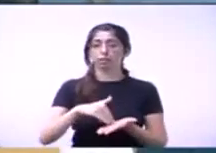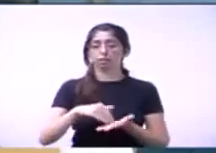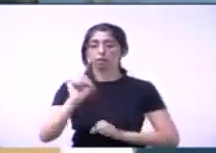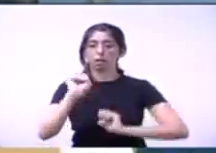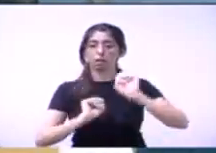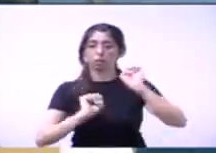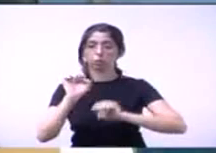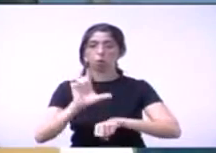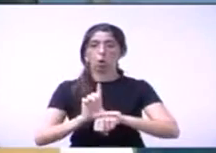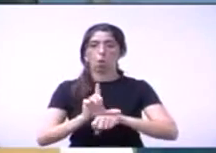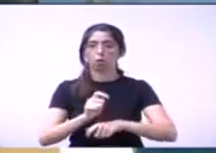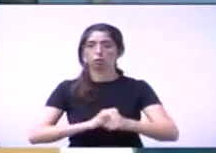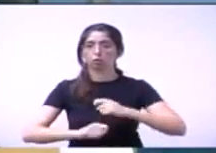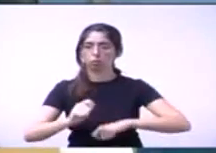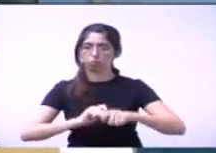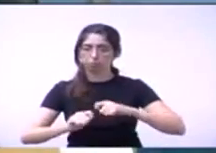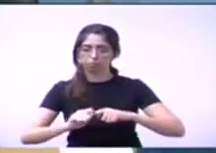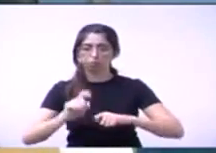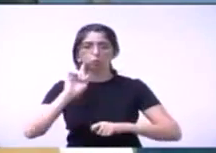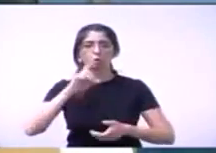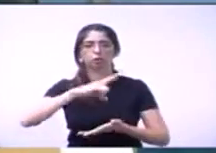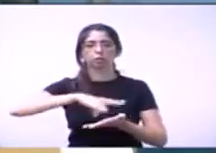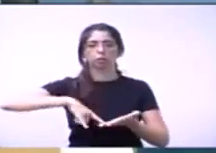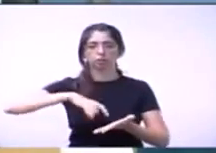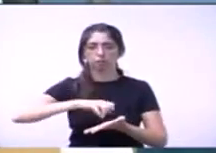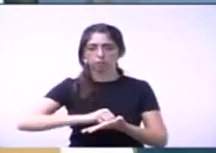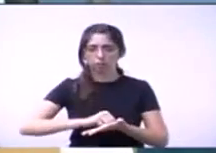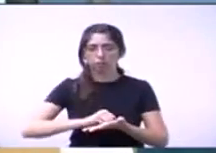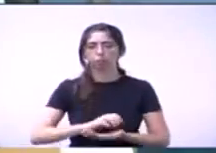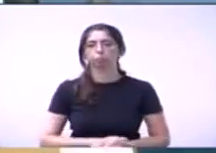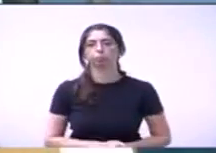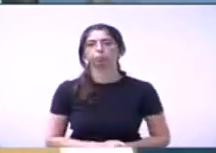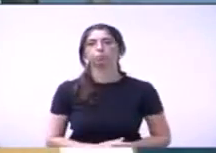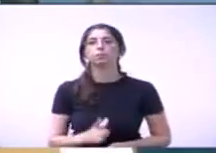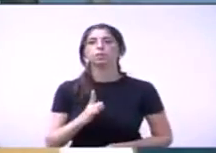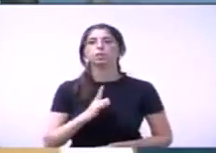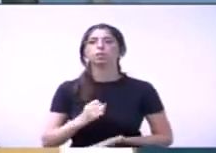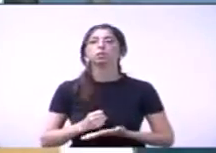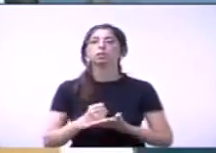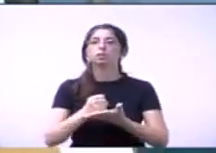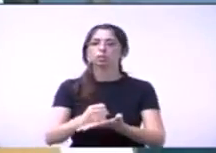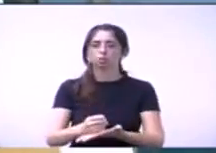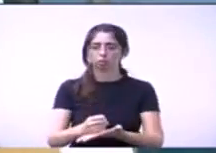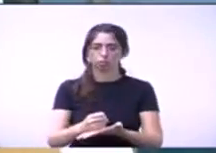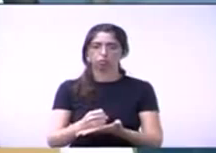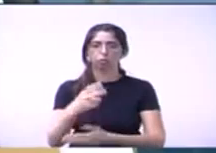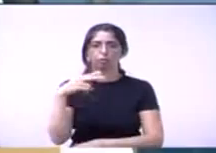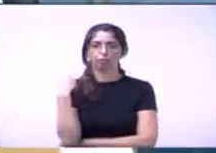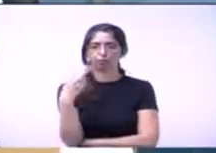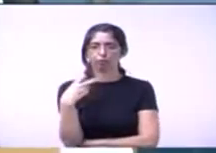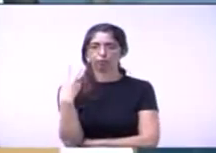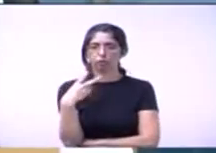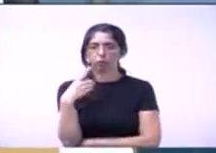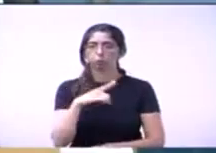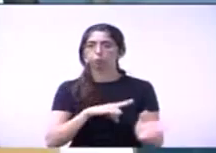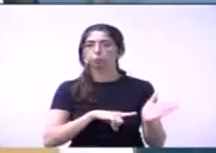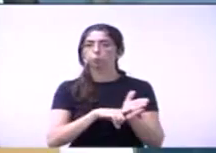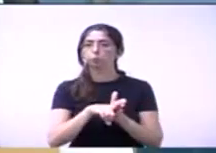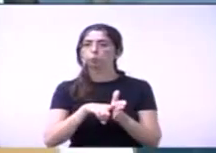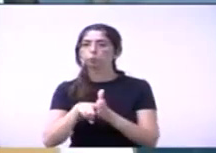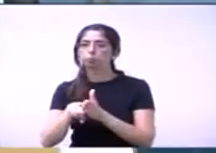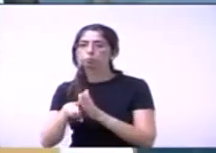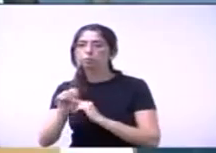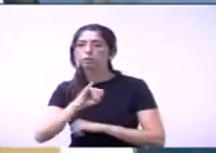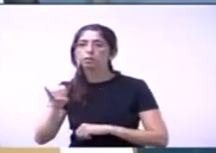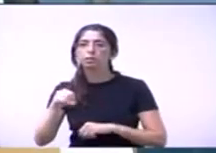Indústria e Comércio no dia das inscrições. Aqui tinha assessor do vereador perguntando se as